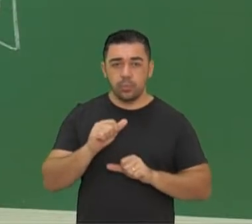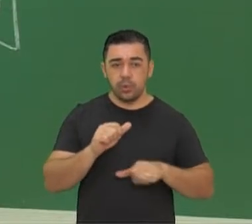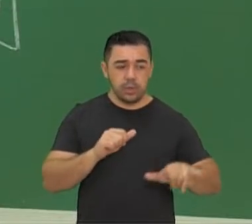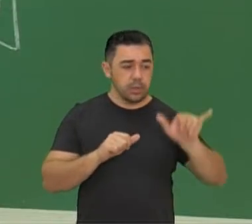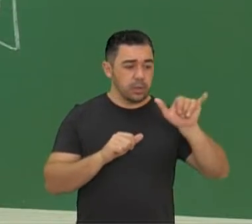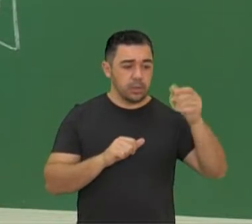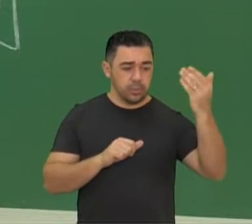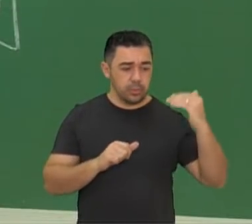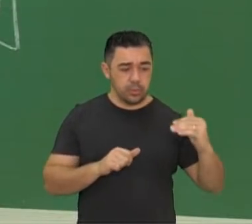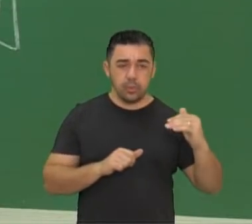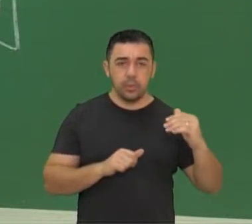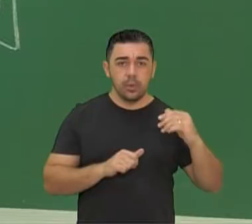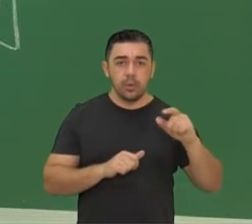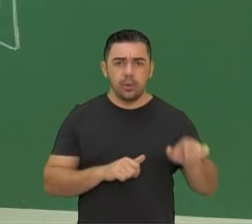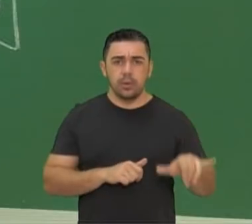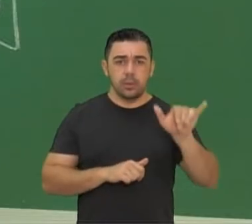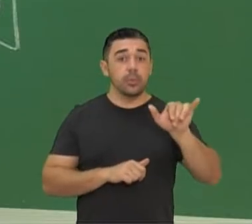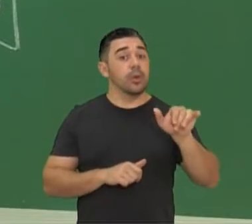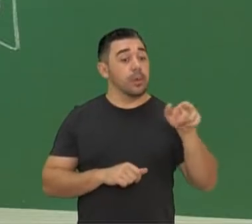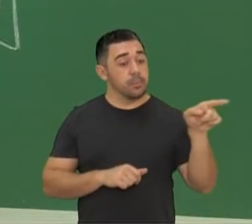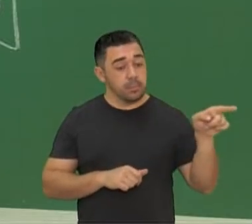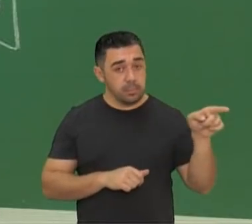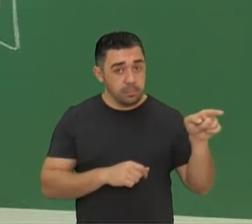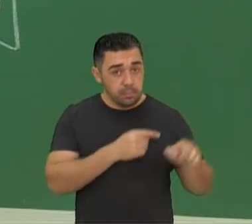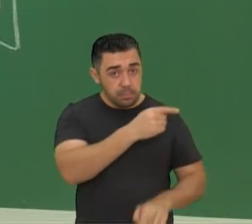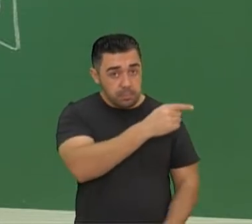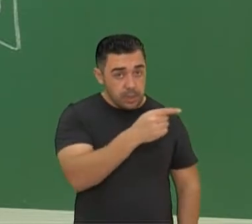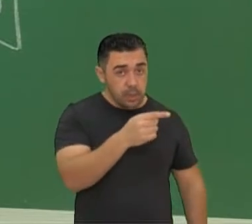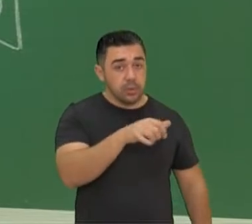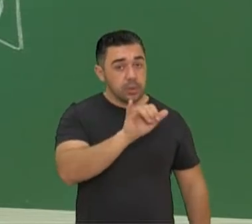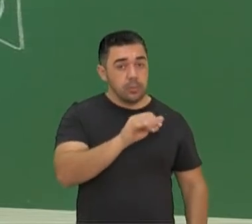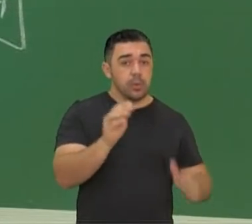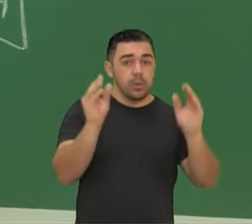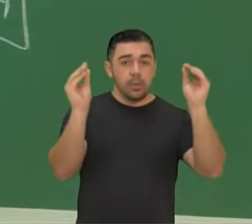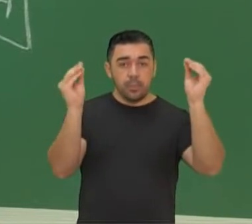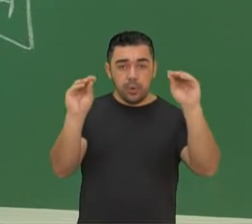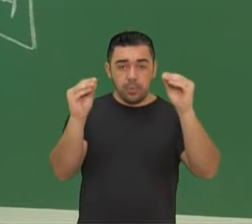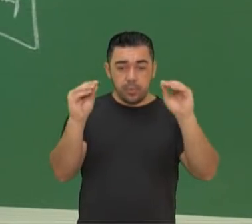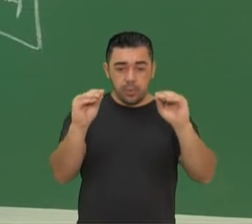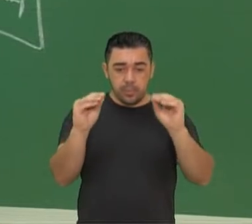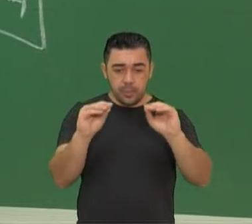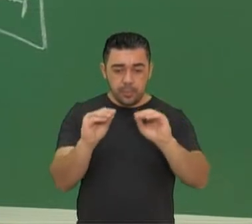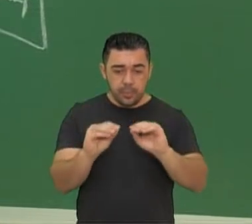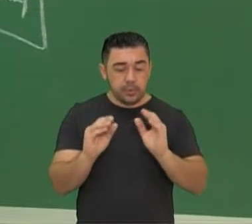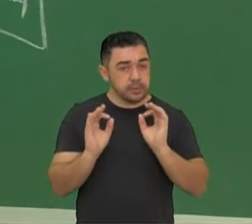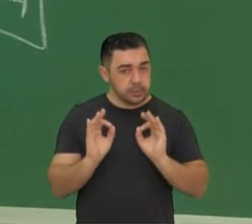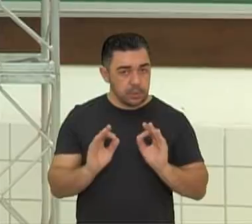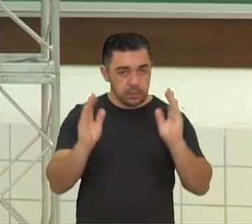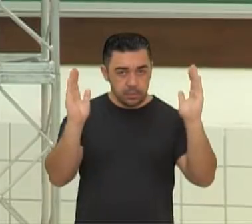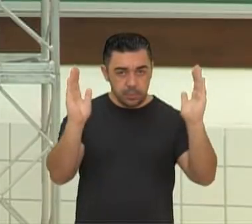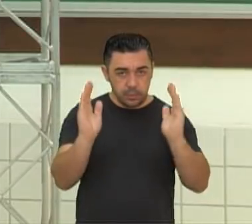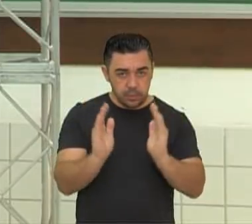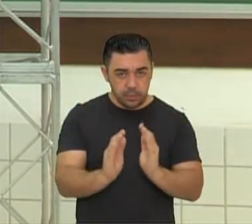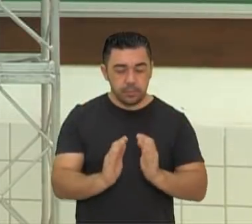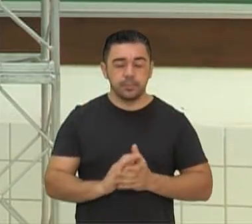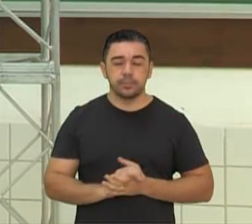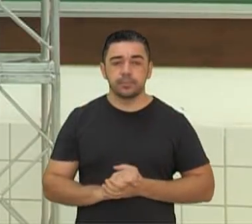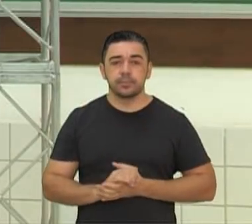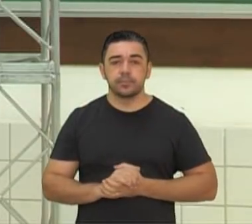linha seguinte. E tá errado. Você tem que vir fazendo esse passo a passo bem certinho, não podemos perder isso, tá bom?